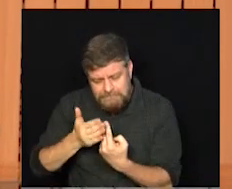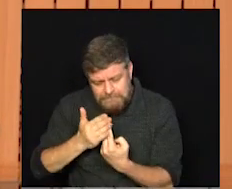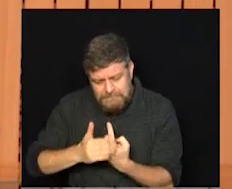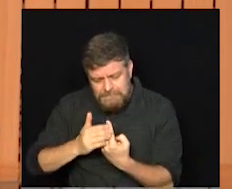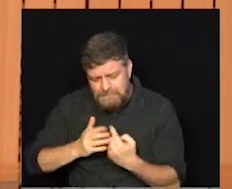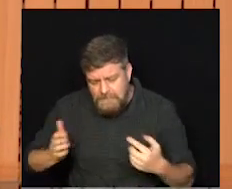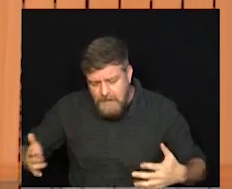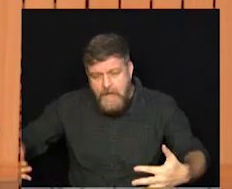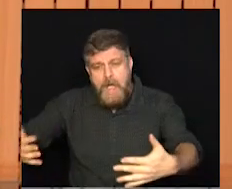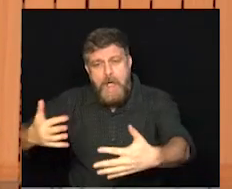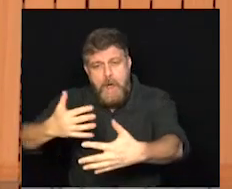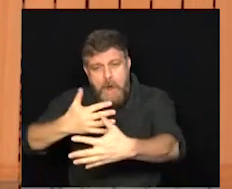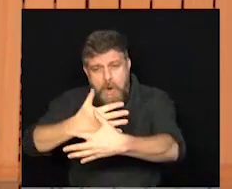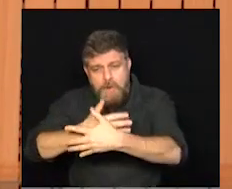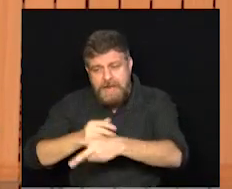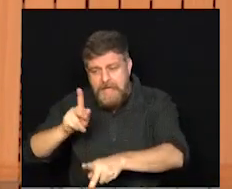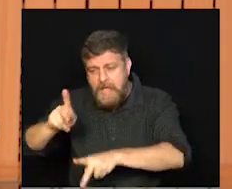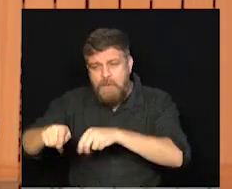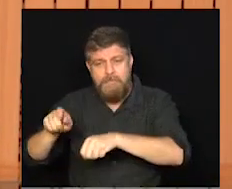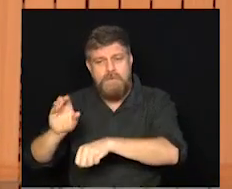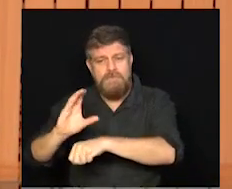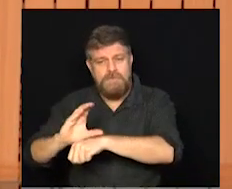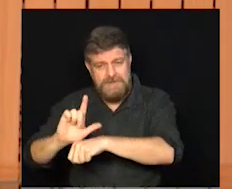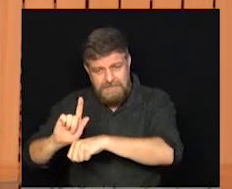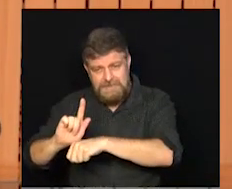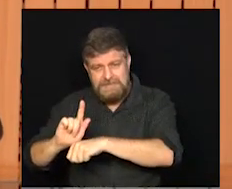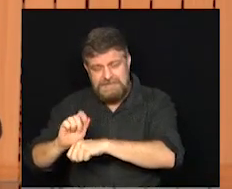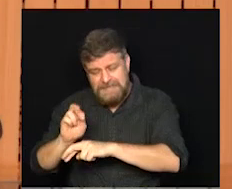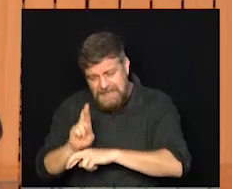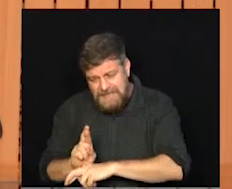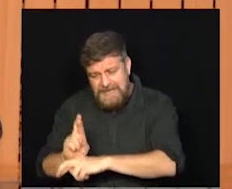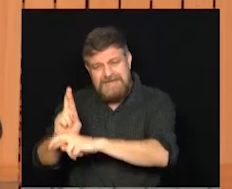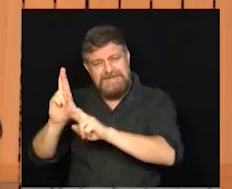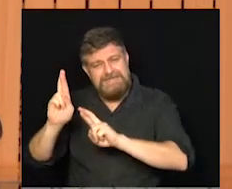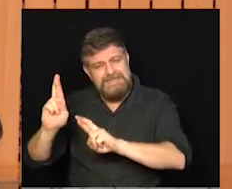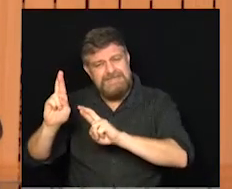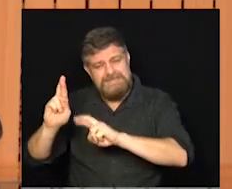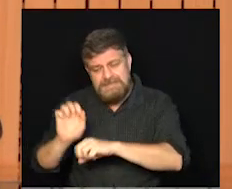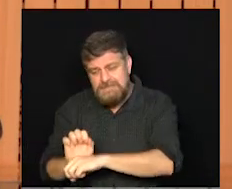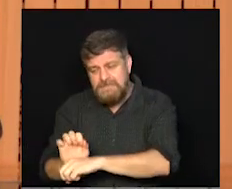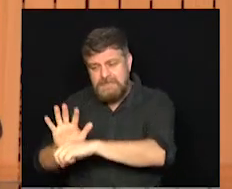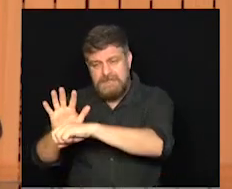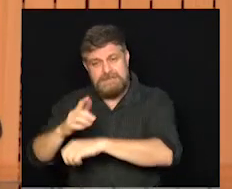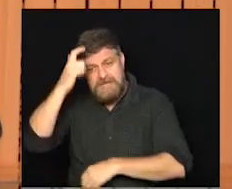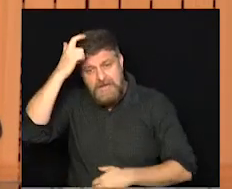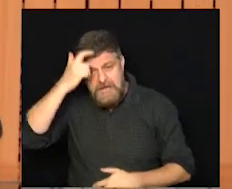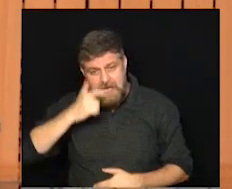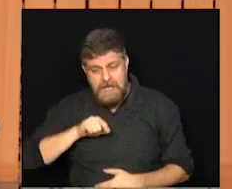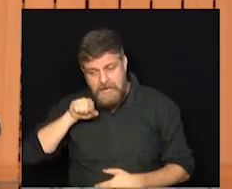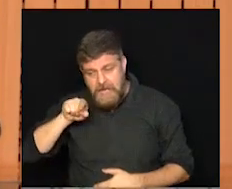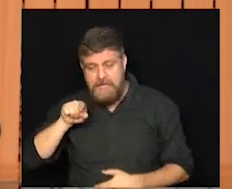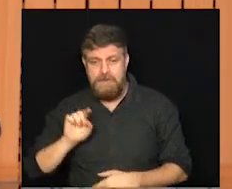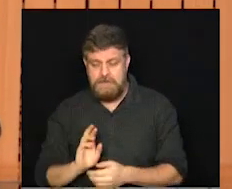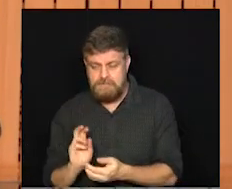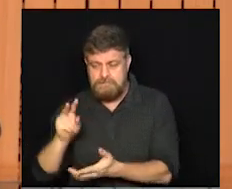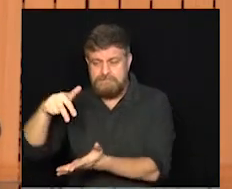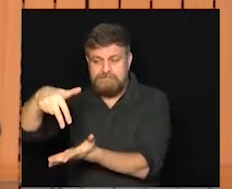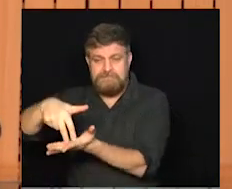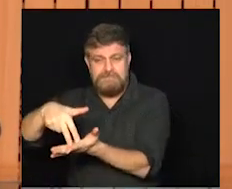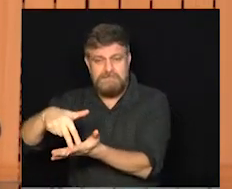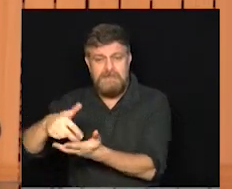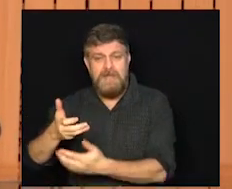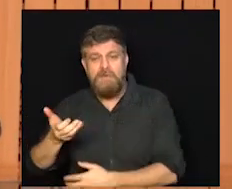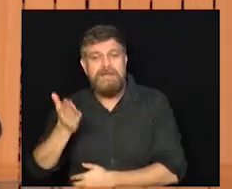ao povo na região do Campo Grande, e eu que vim das comunidades não poderia deixar de escutar